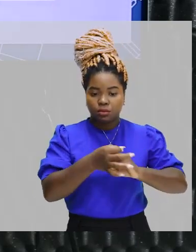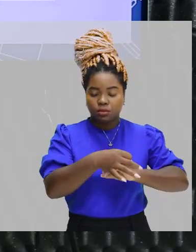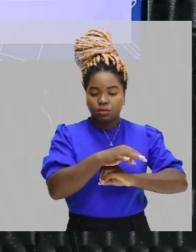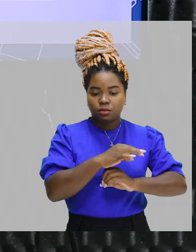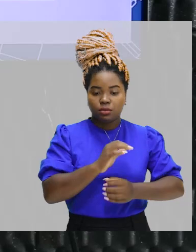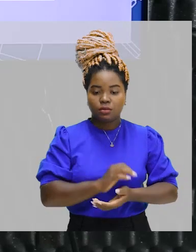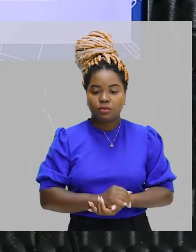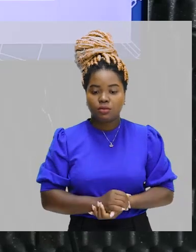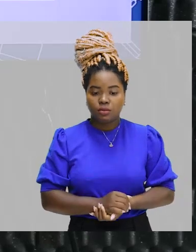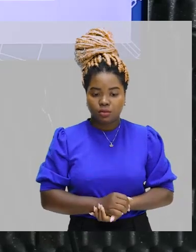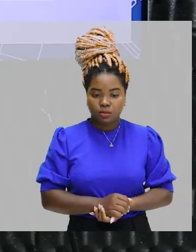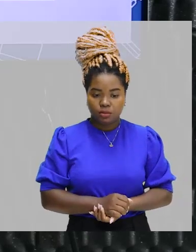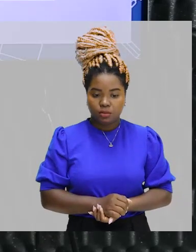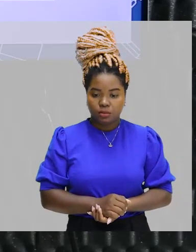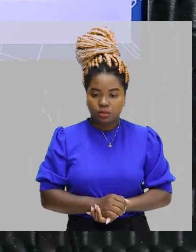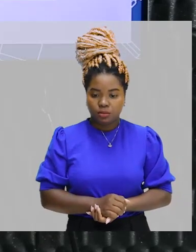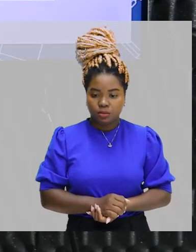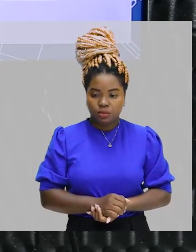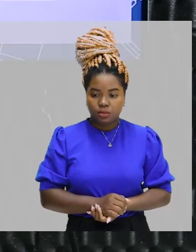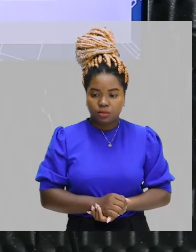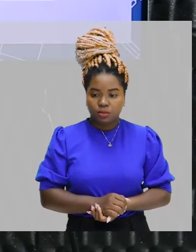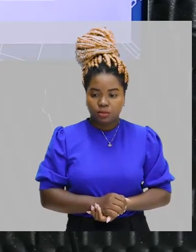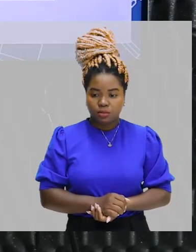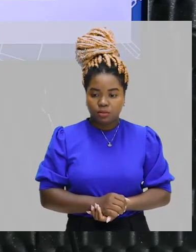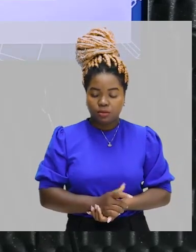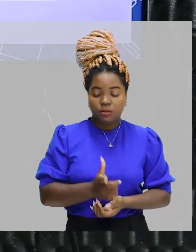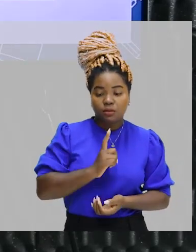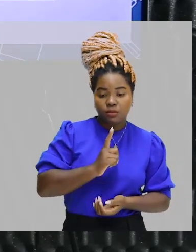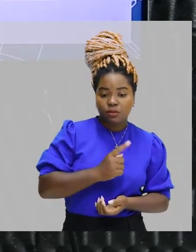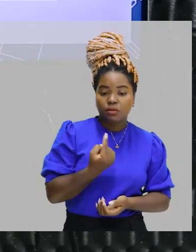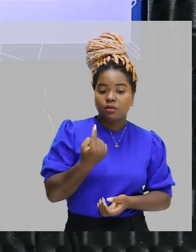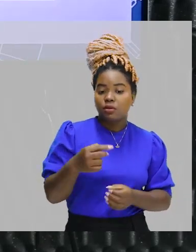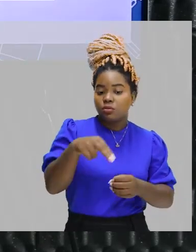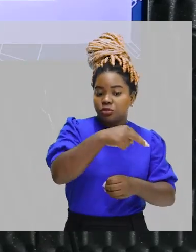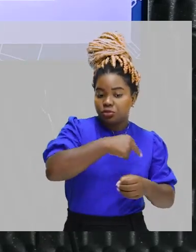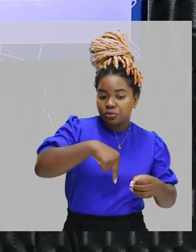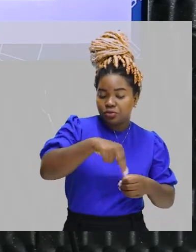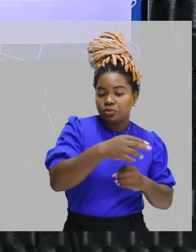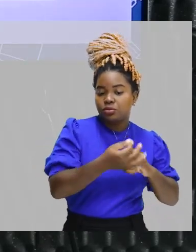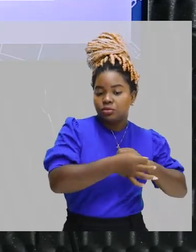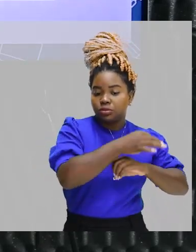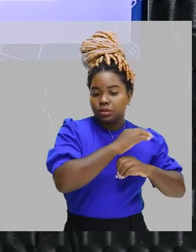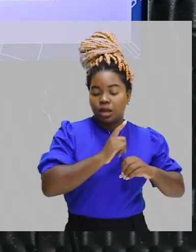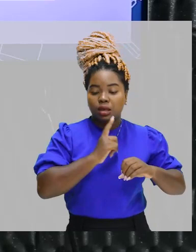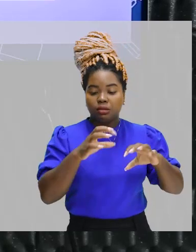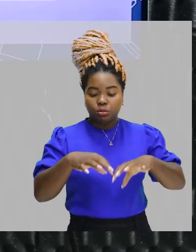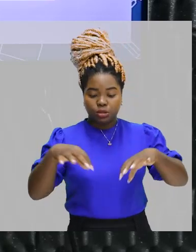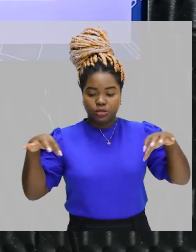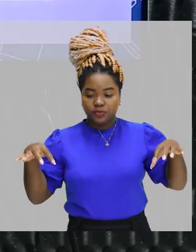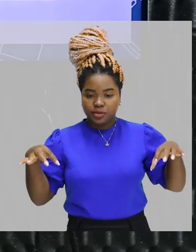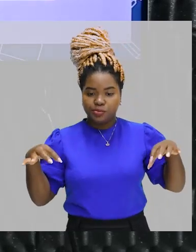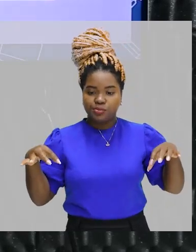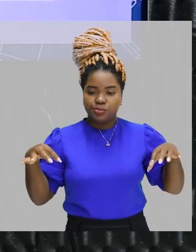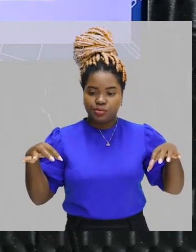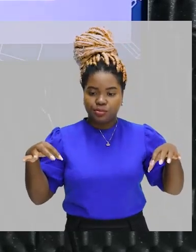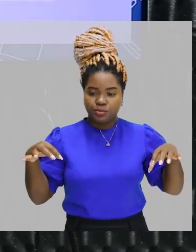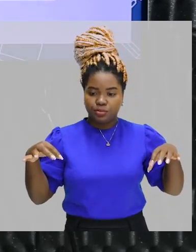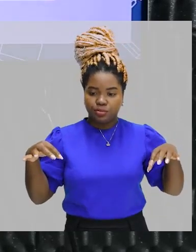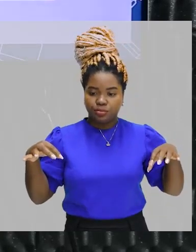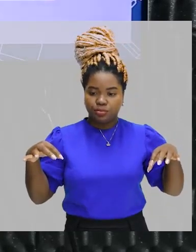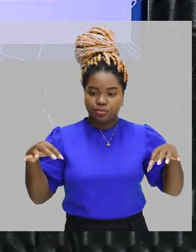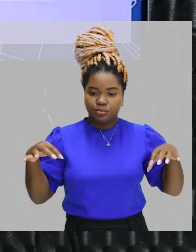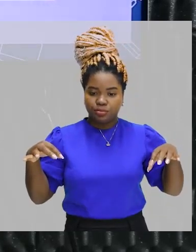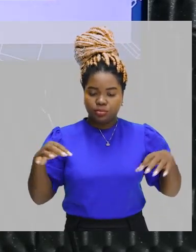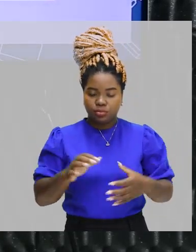ou na eletrosfera, tá certo? Então nós temos um núcleo atômico, nesse núcleo atômico nós temos a divisão, né, dos